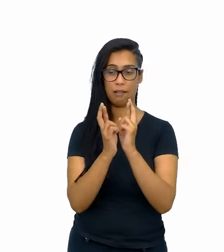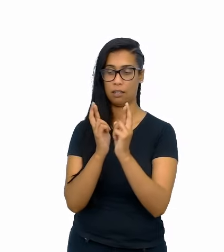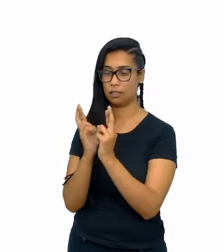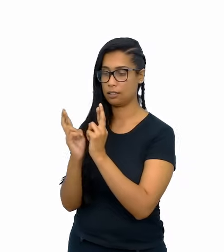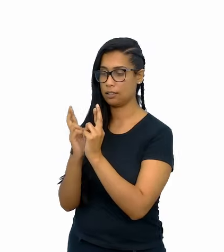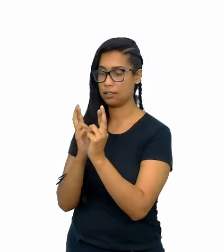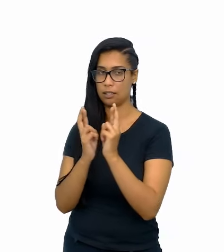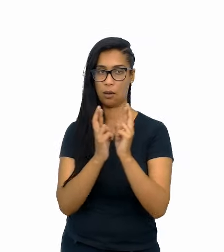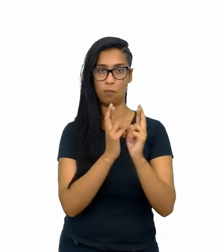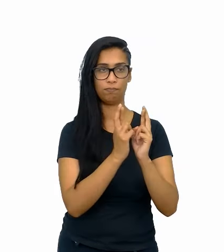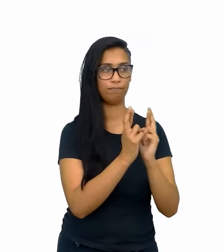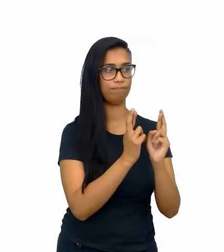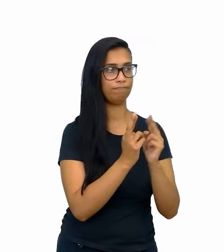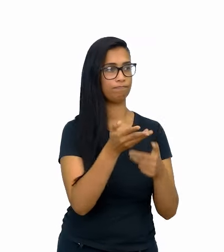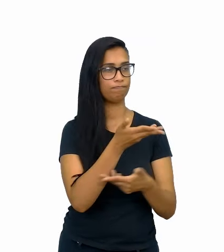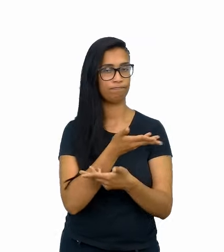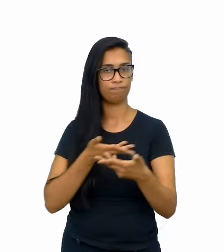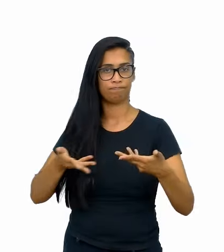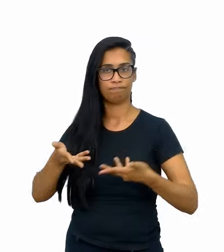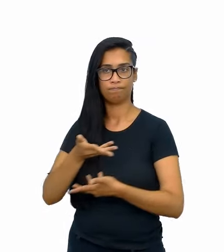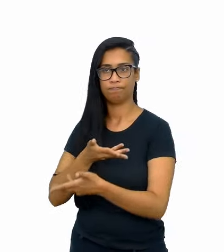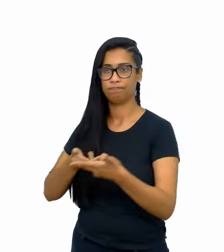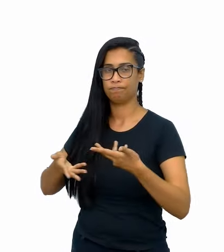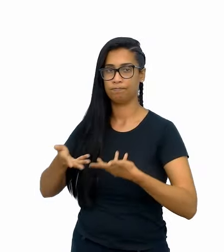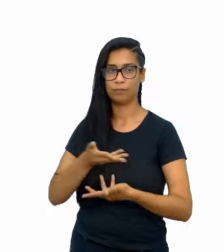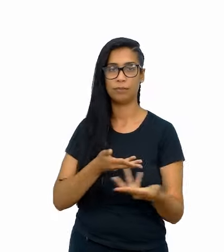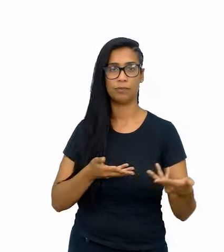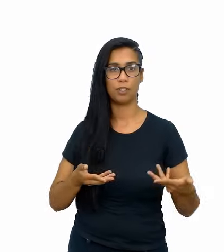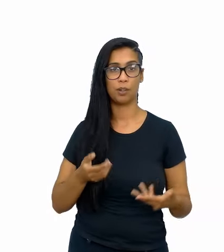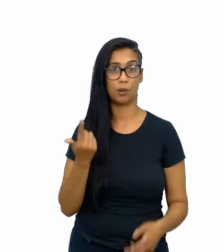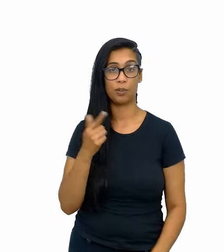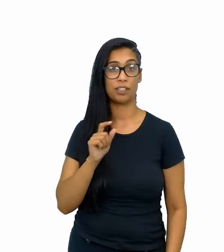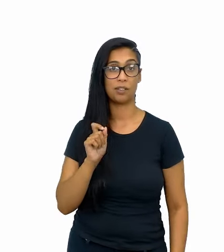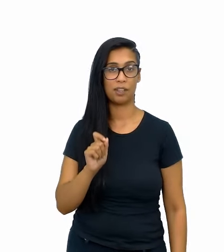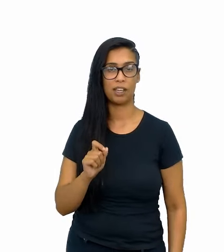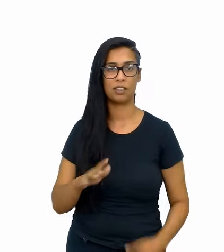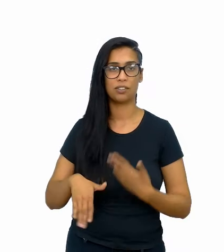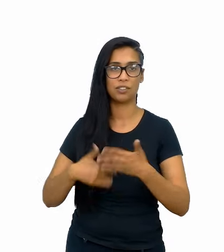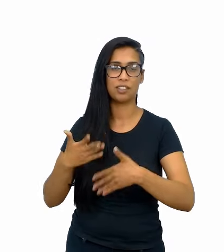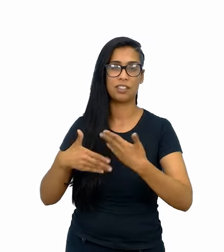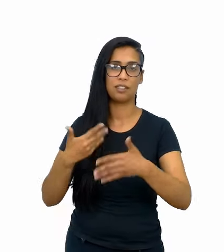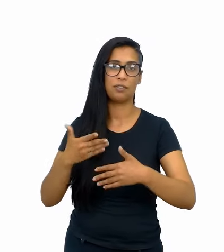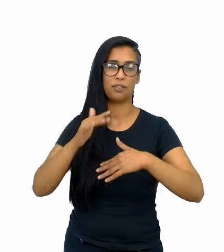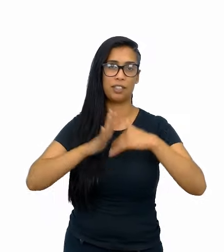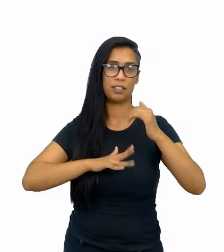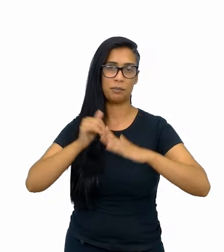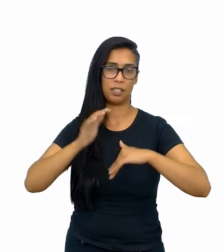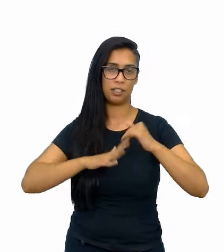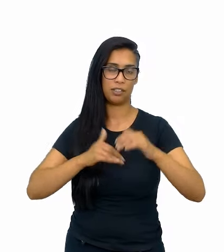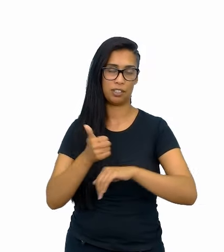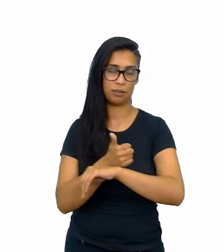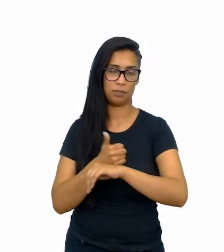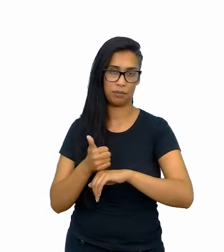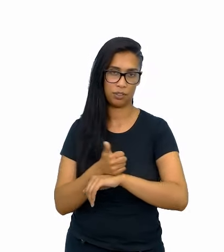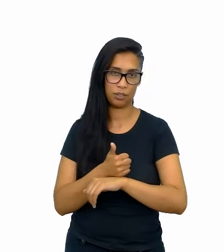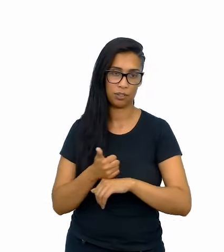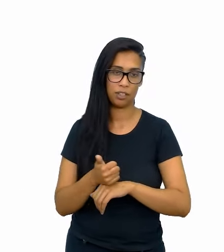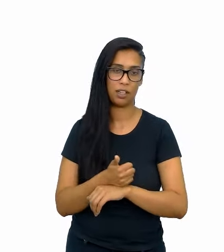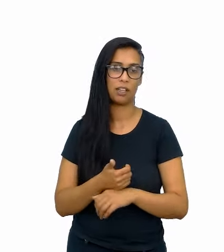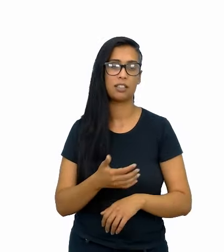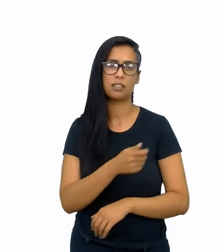para potencializar, mobilizar e desenvolver as habilidades que estão postas, ok? E aqui,